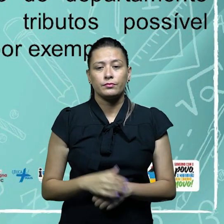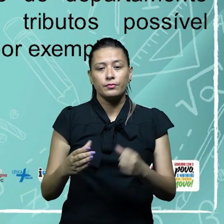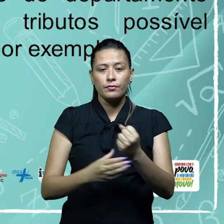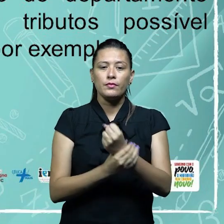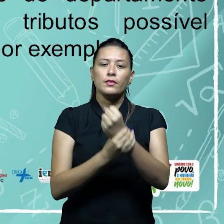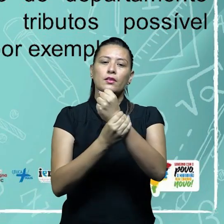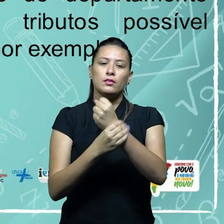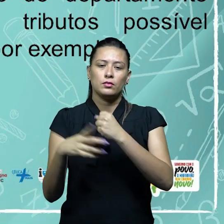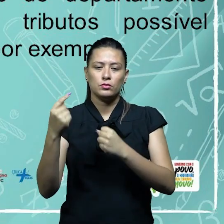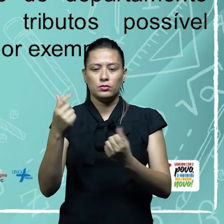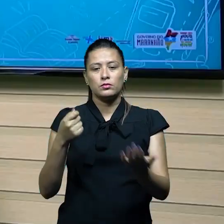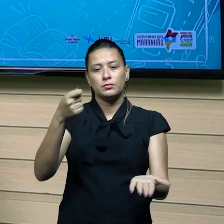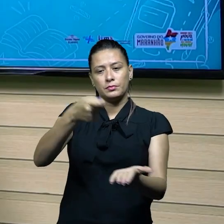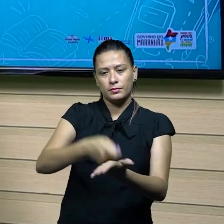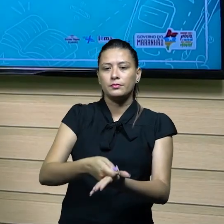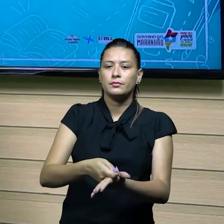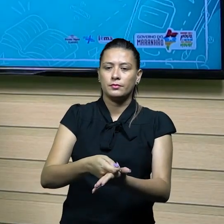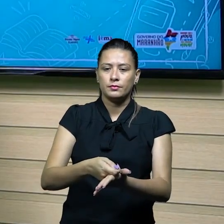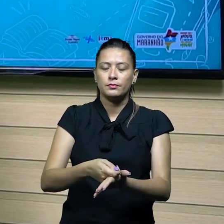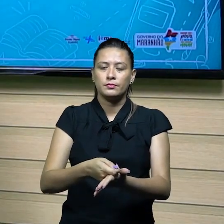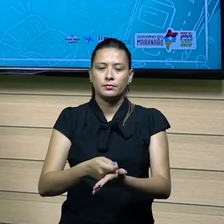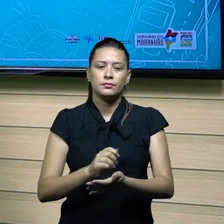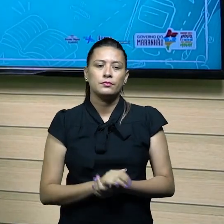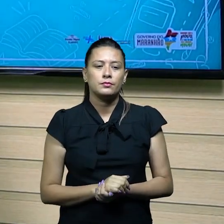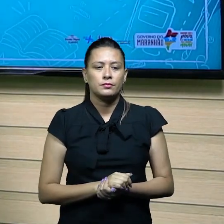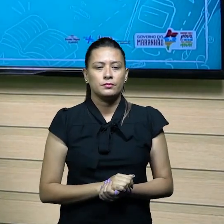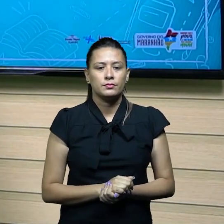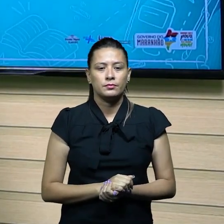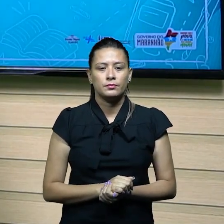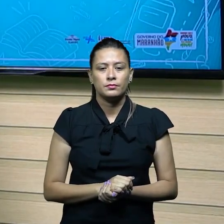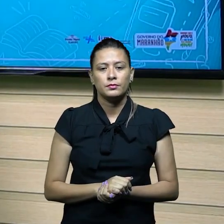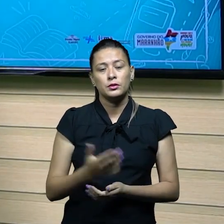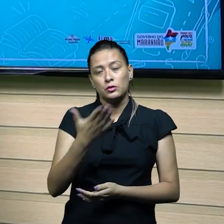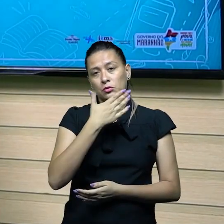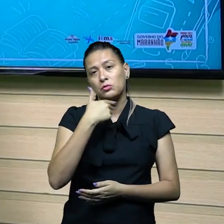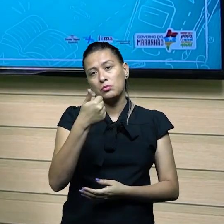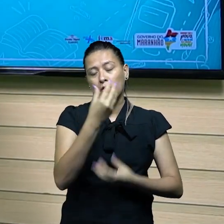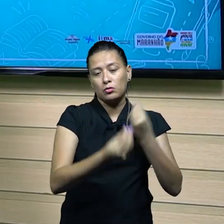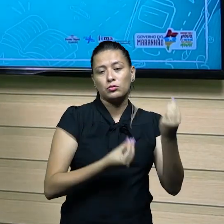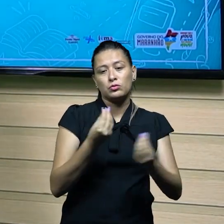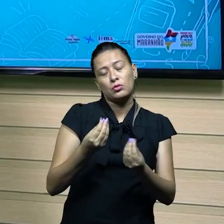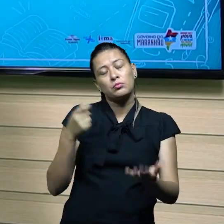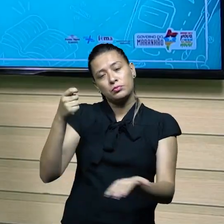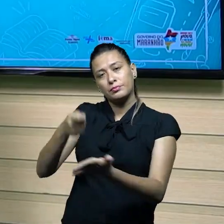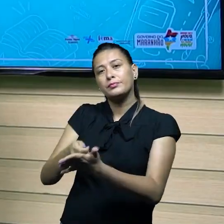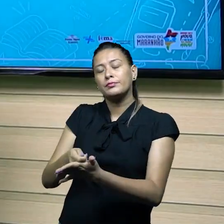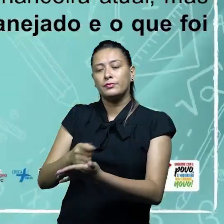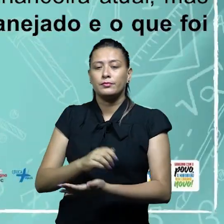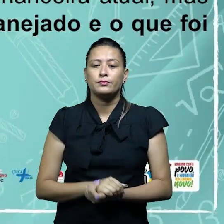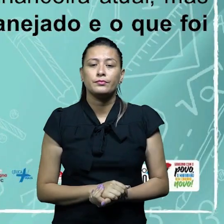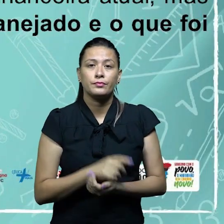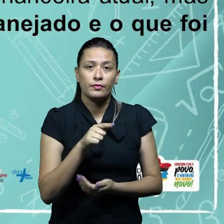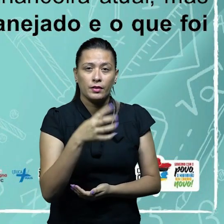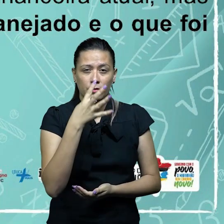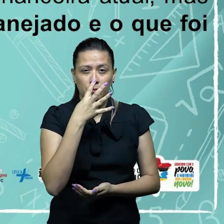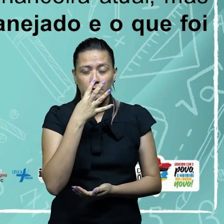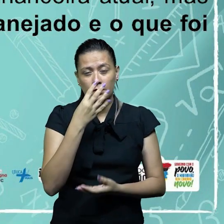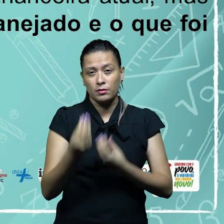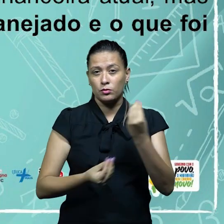tributário existente. Por exemplo, essa gestão de tributos ele vai analisar qual é o melhor regime que a minha empresa pode adotar naquele momento,